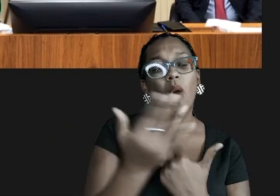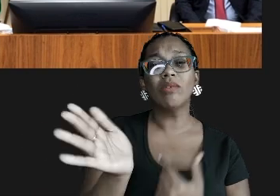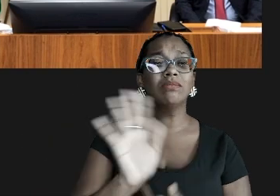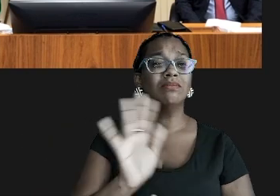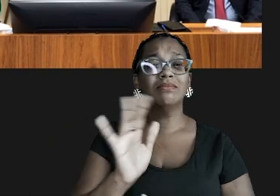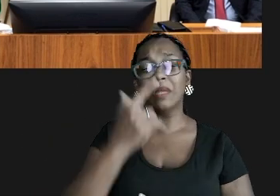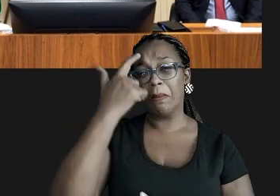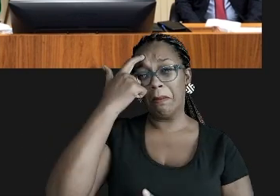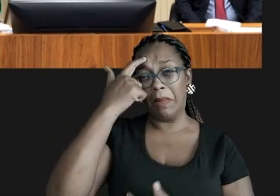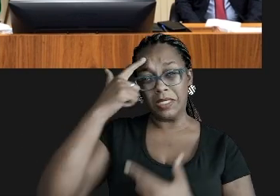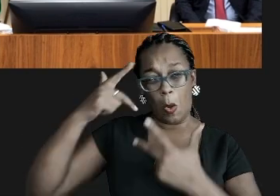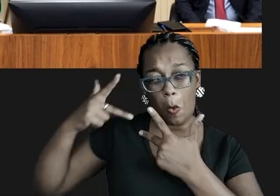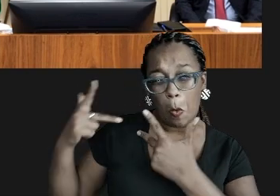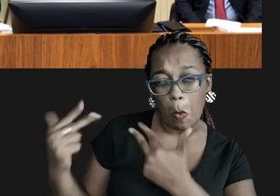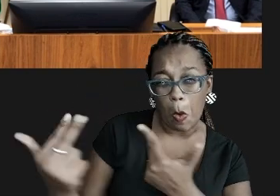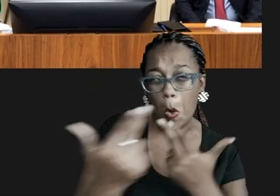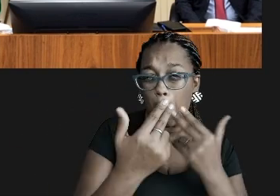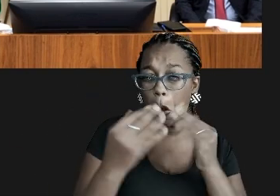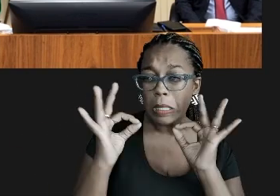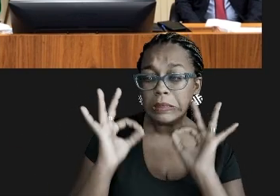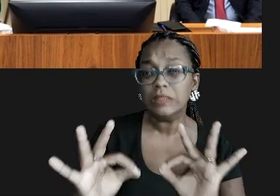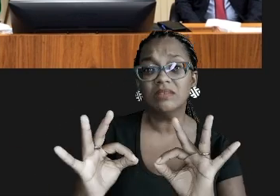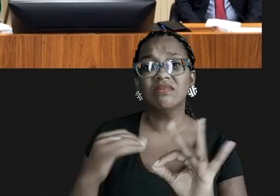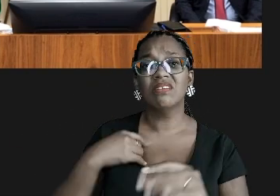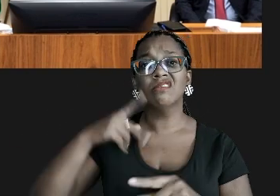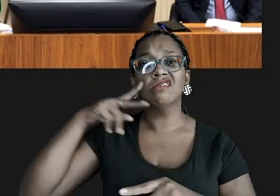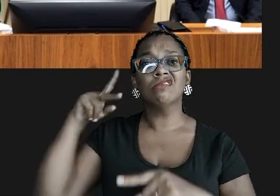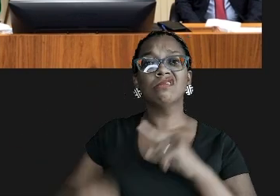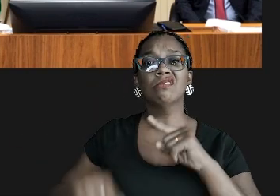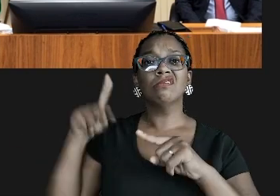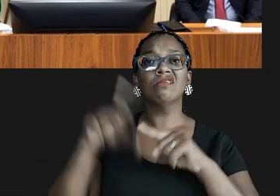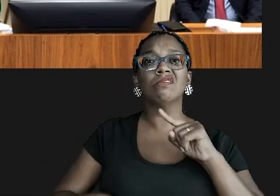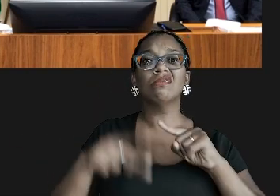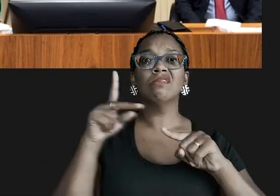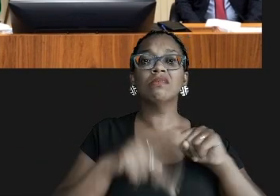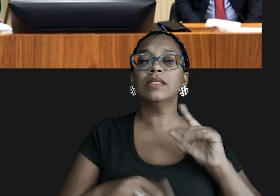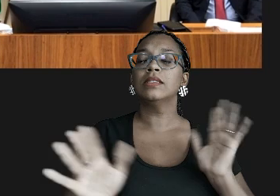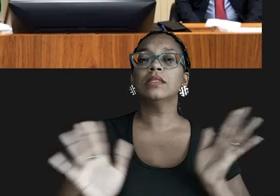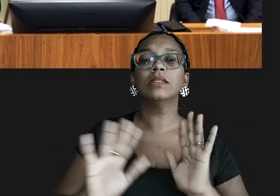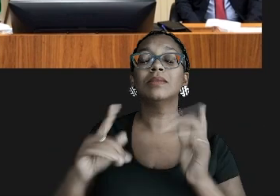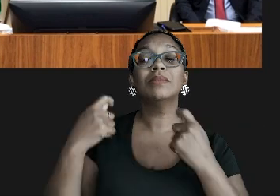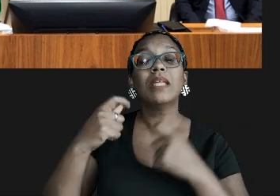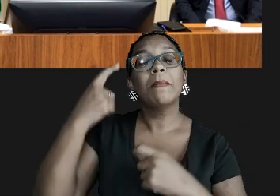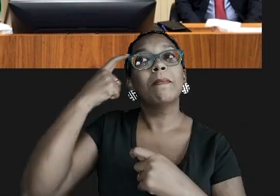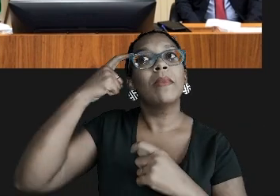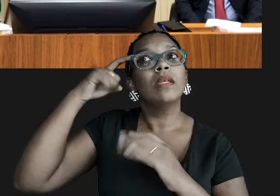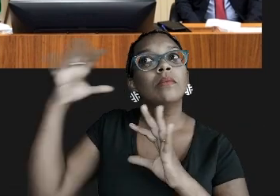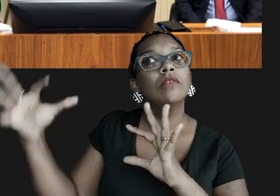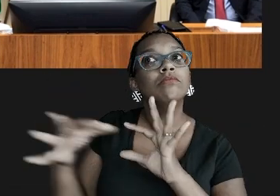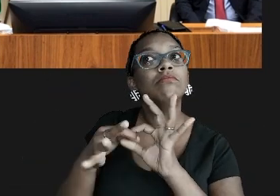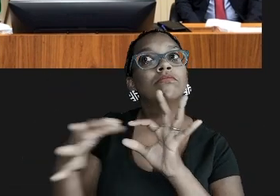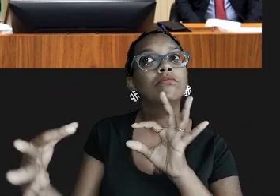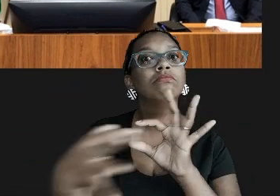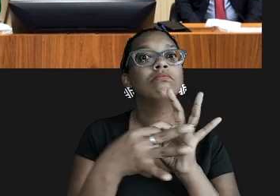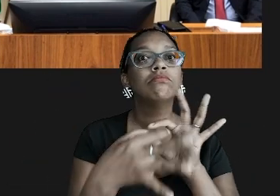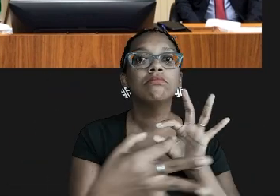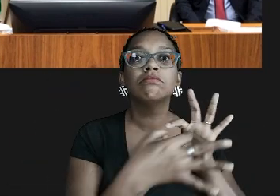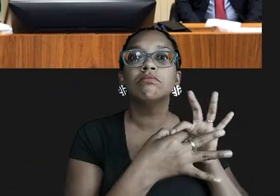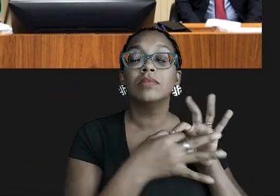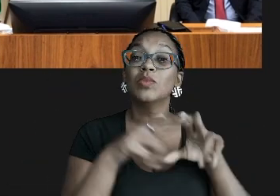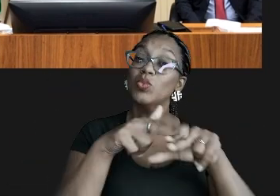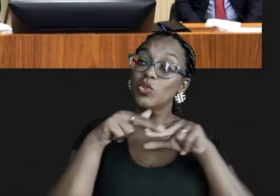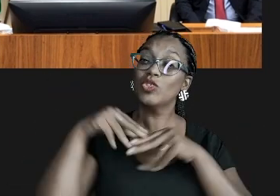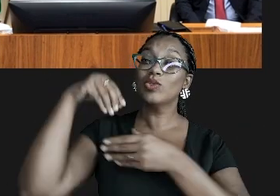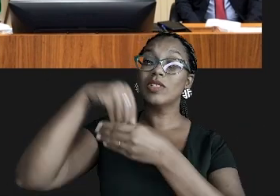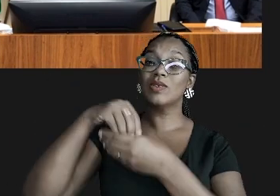o pensamento absolutamente igual idêntico ele é castrante mas a gente tem que ter pensamentos compatíveis por isso que